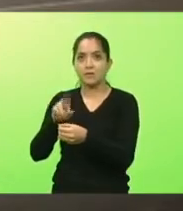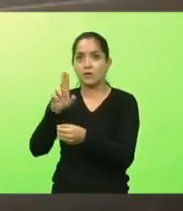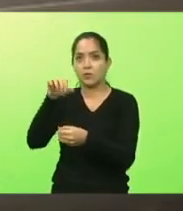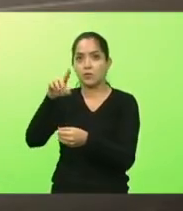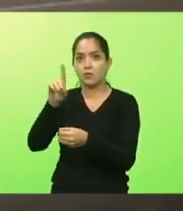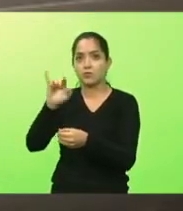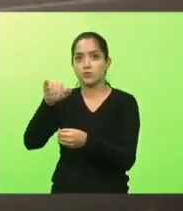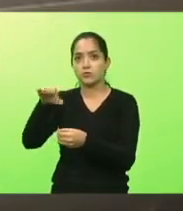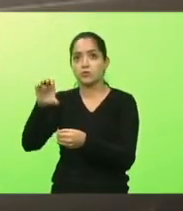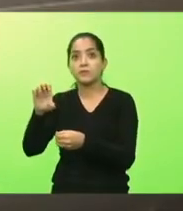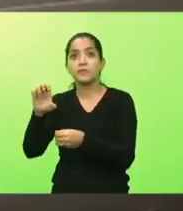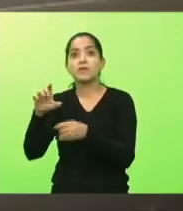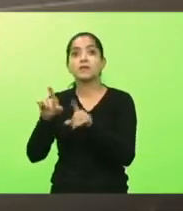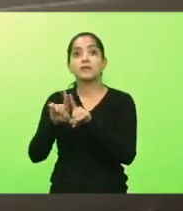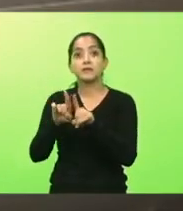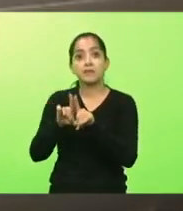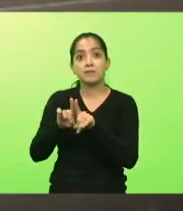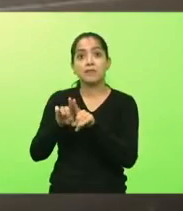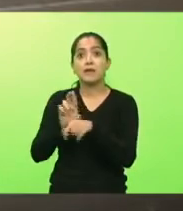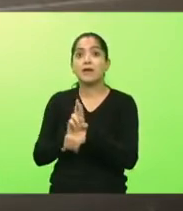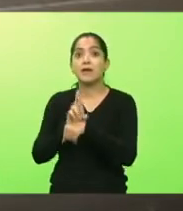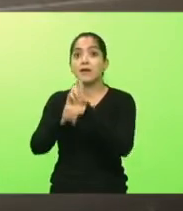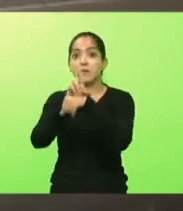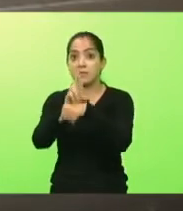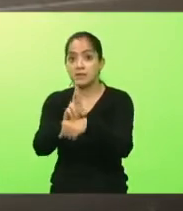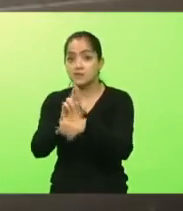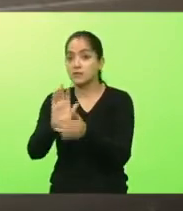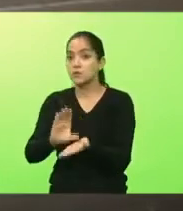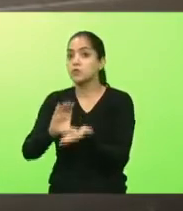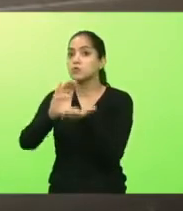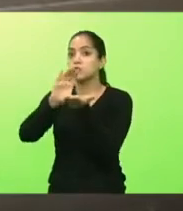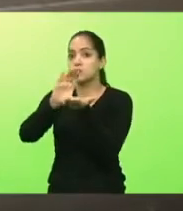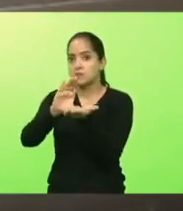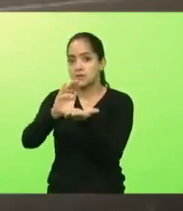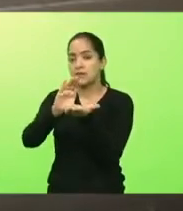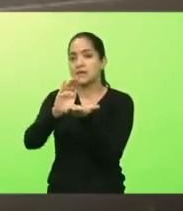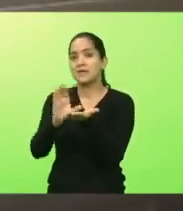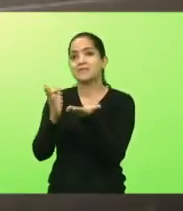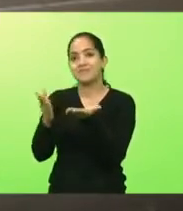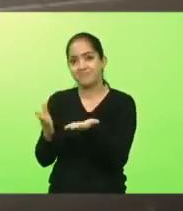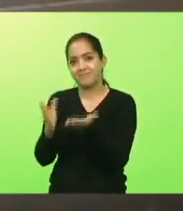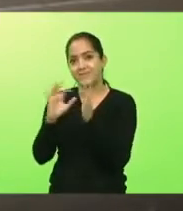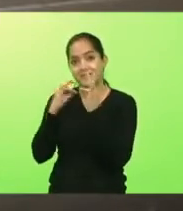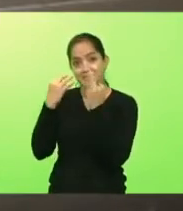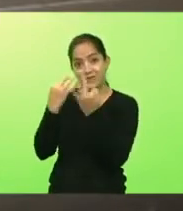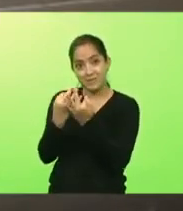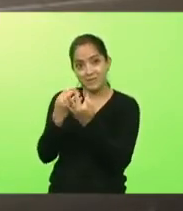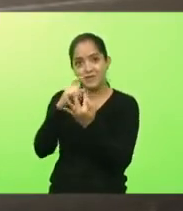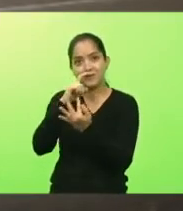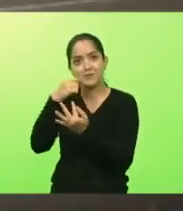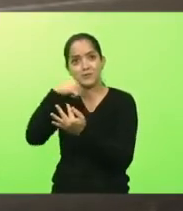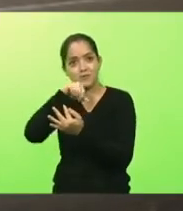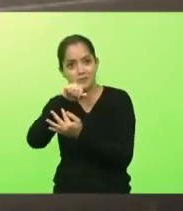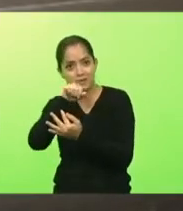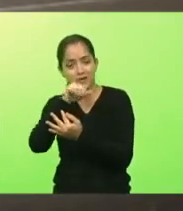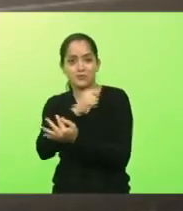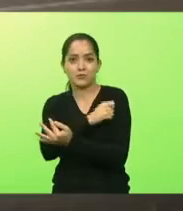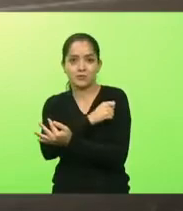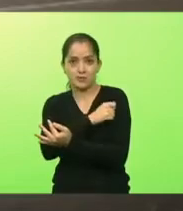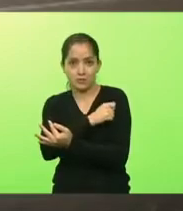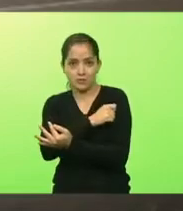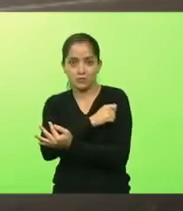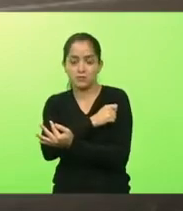também a representação dos conselhos, né? Porque aí você tem os pais e estudantes. Então, acho que é